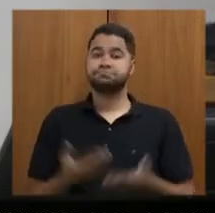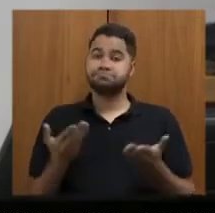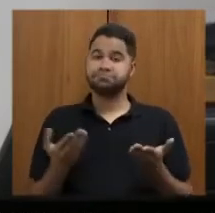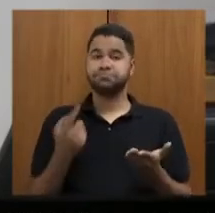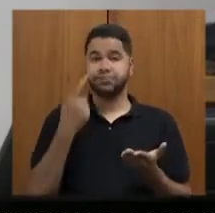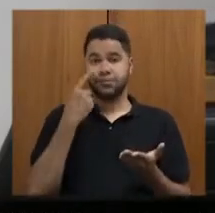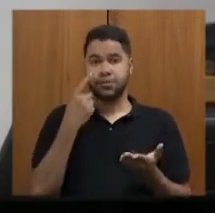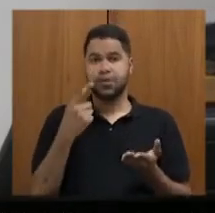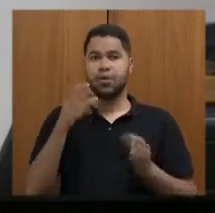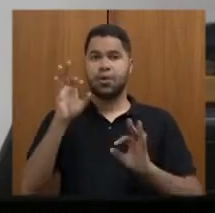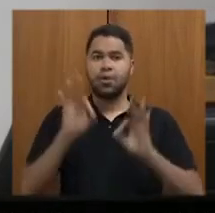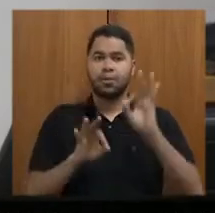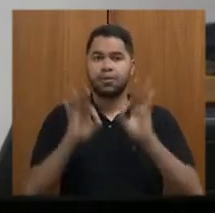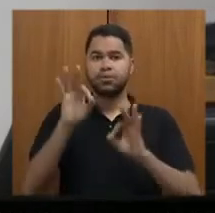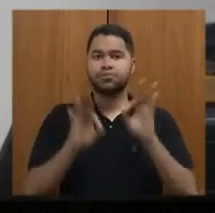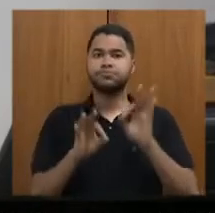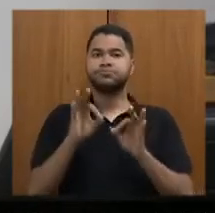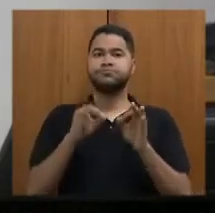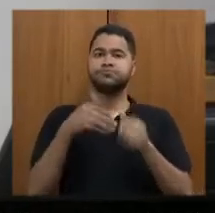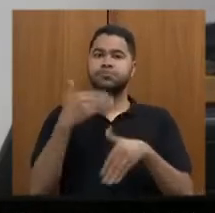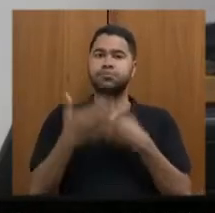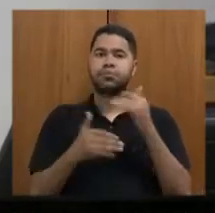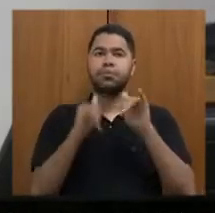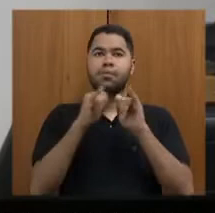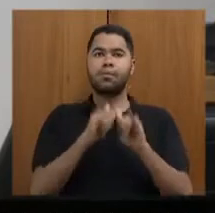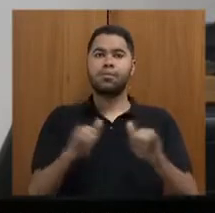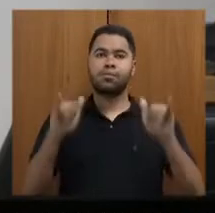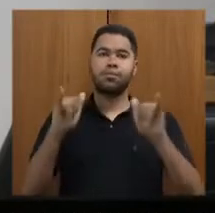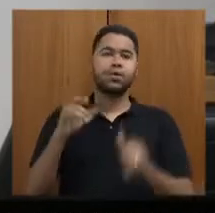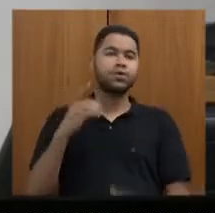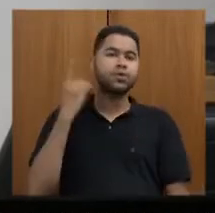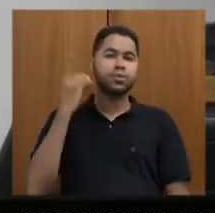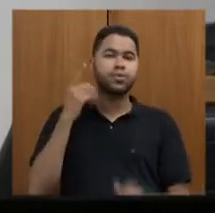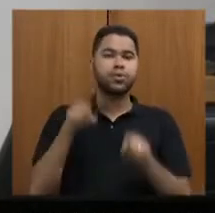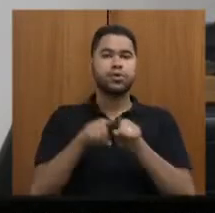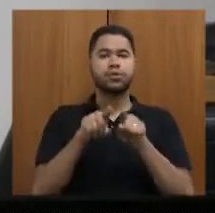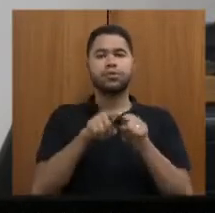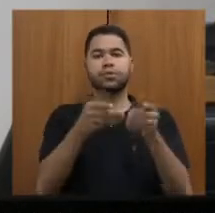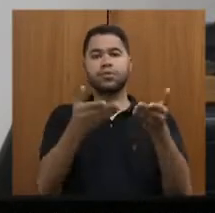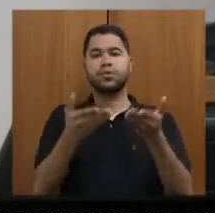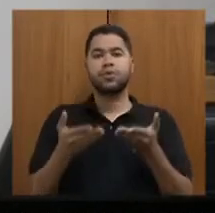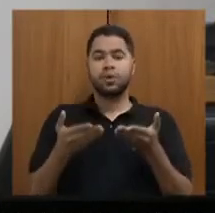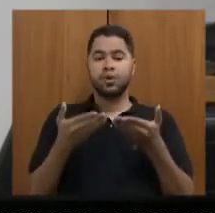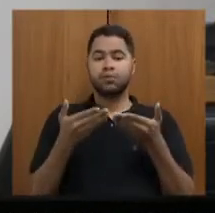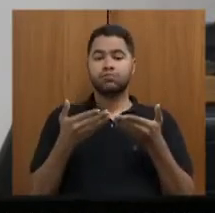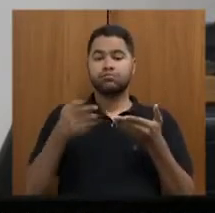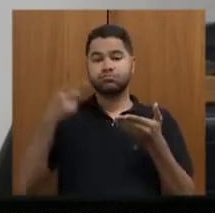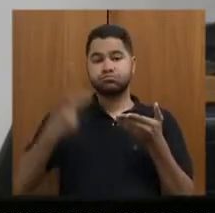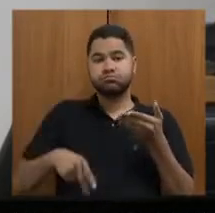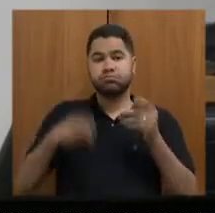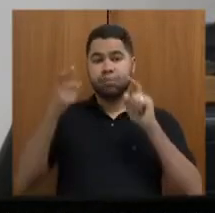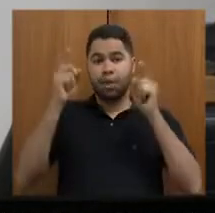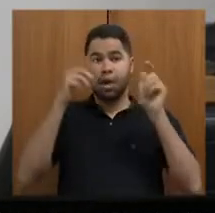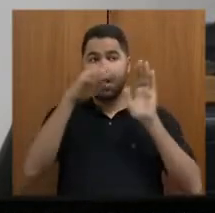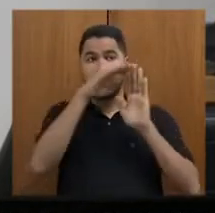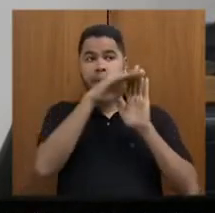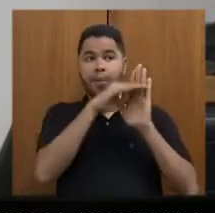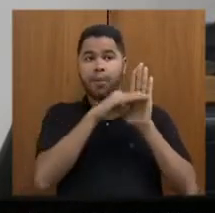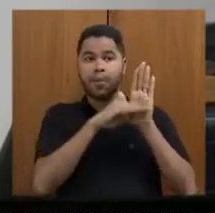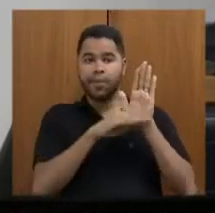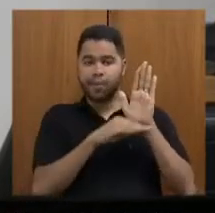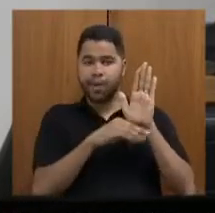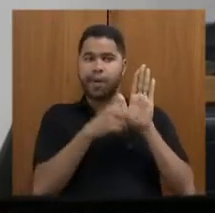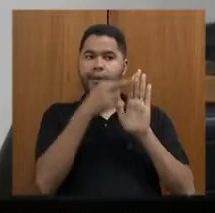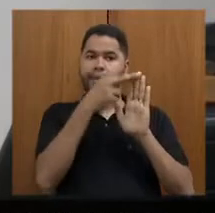vista a organização dos trabalhos, comunica aos parlamentares e aos convidados que os atos desta reunião obedecerão as seguintes